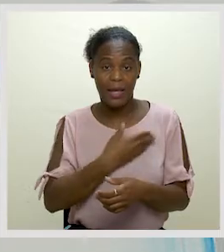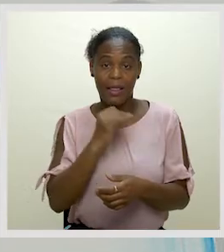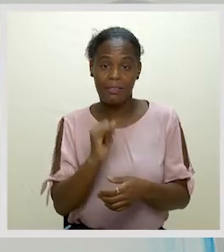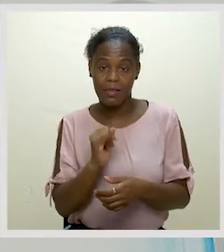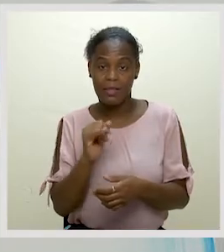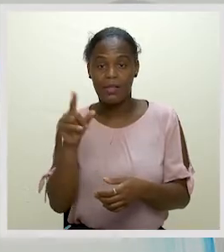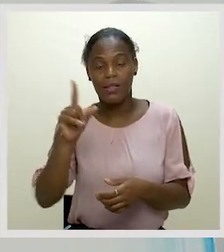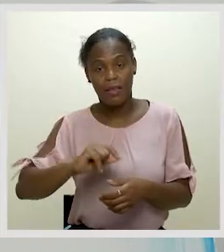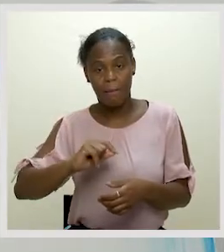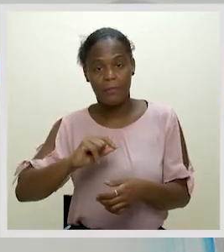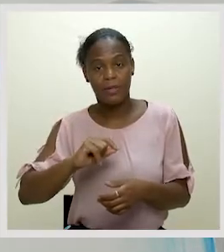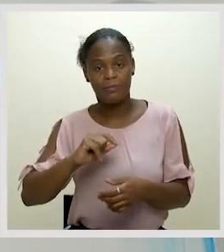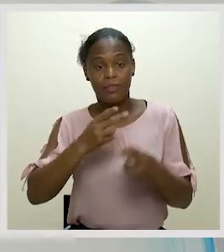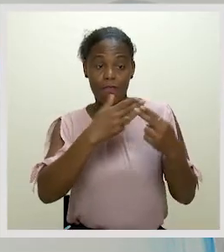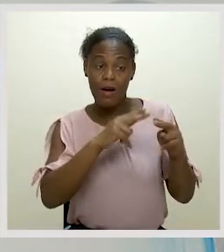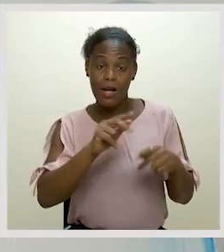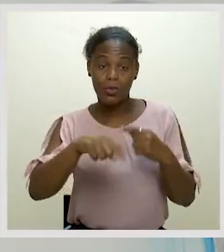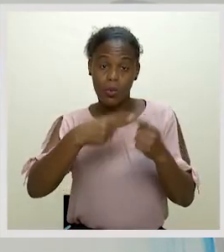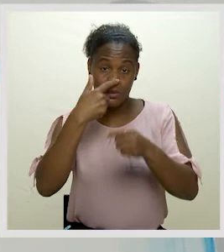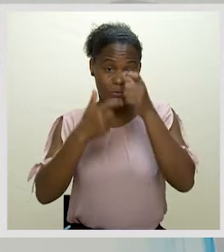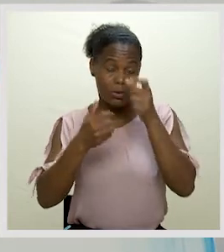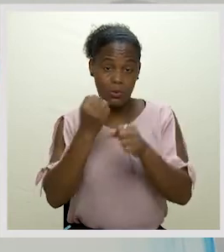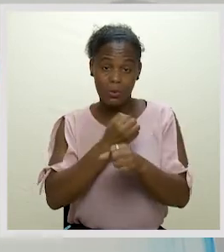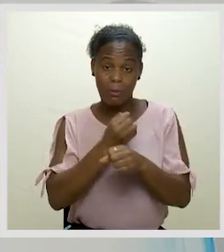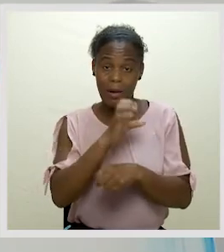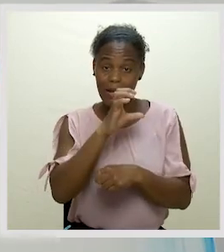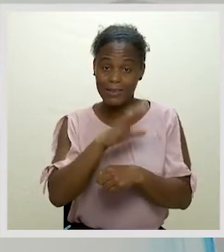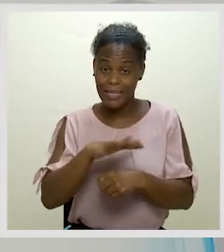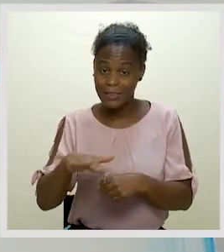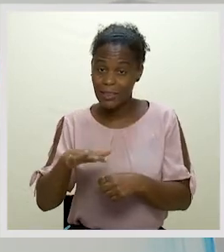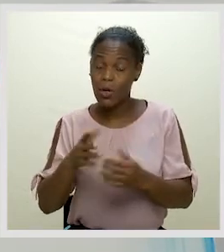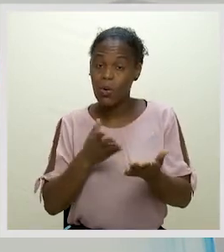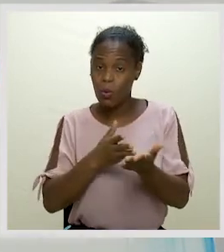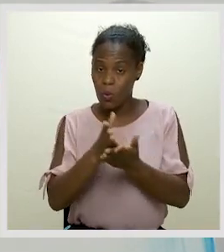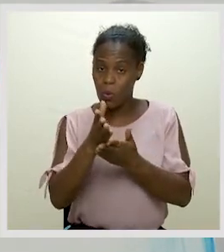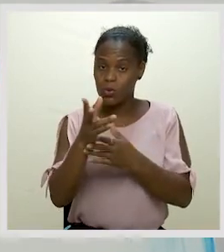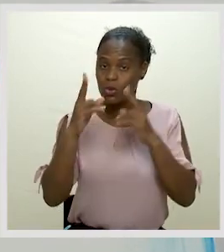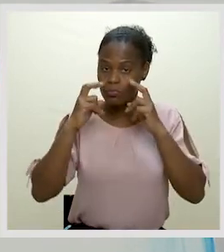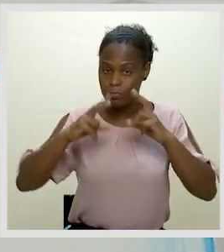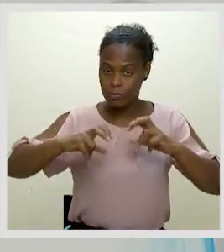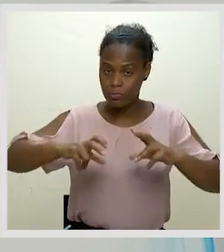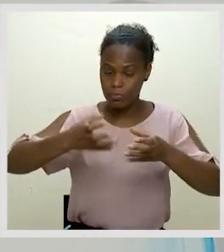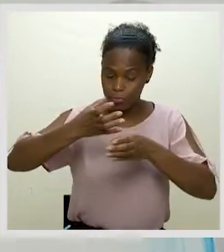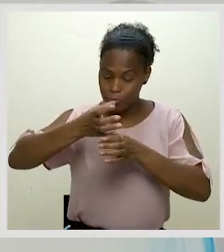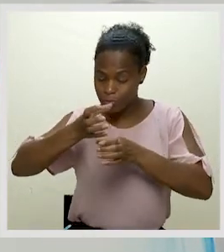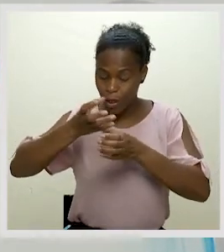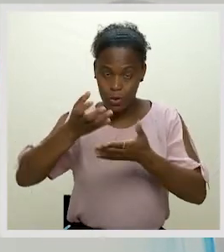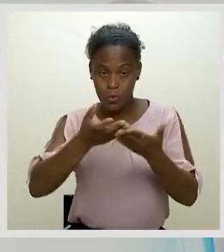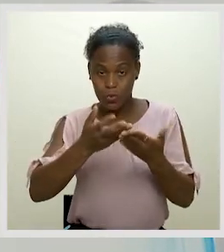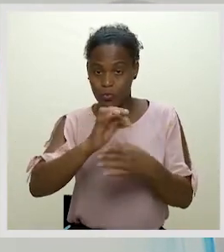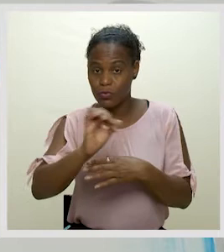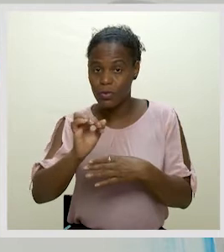Redi, também vários cientistas continuaram as suas